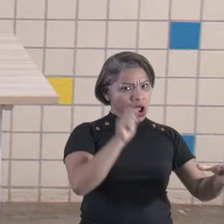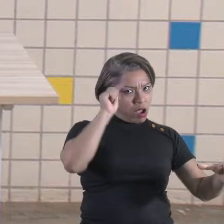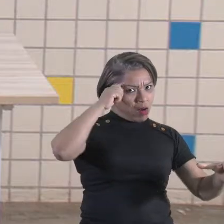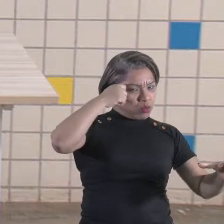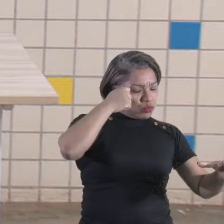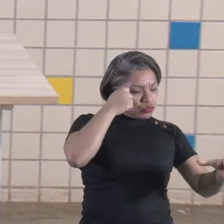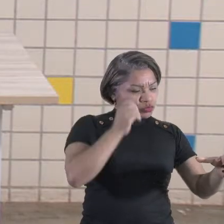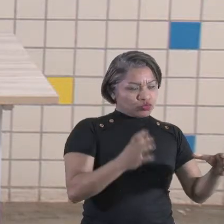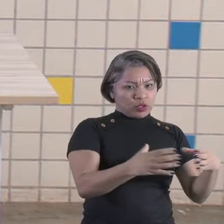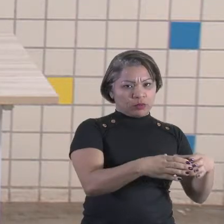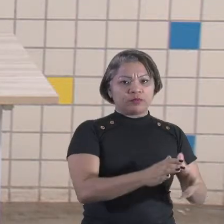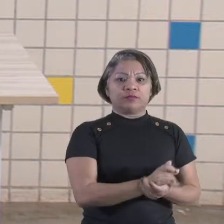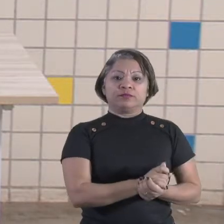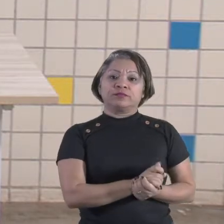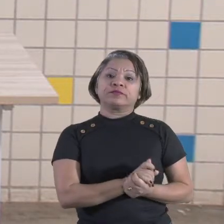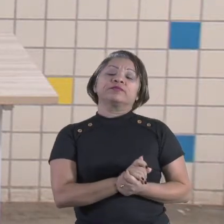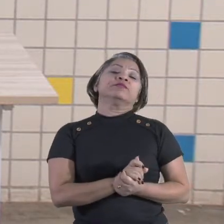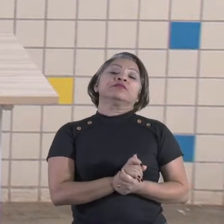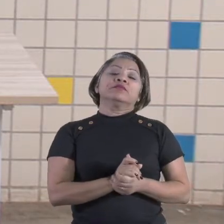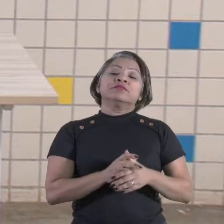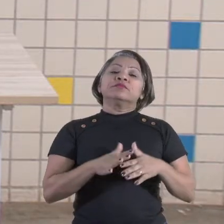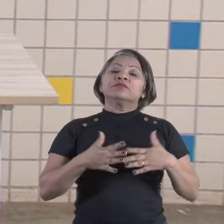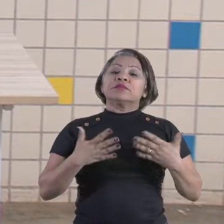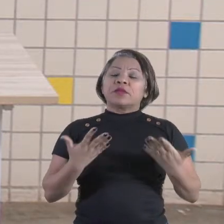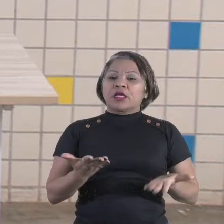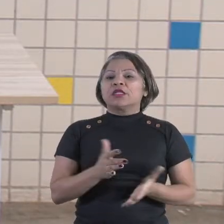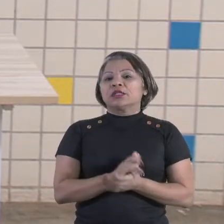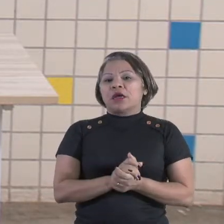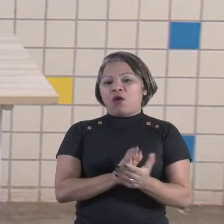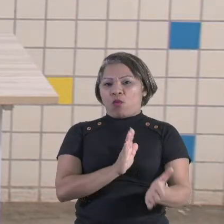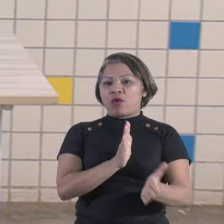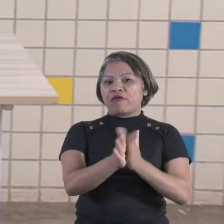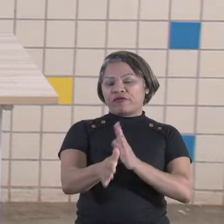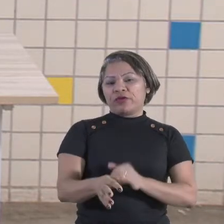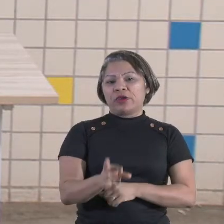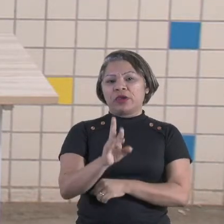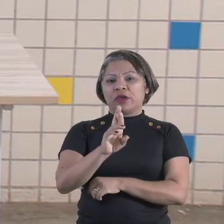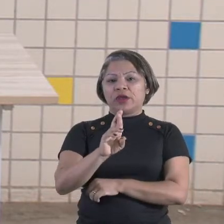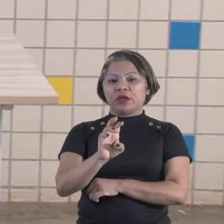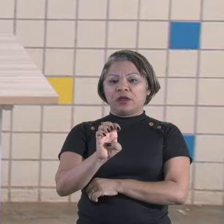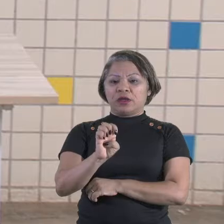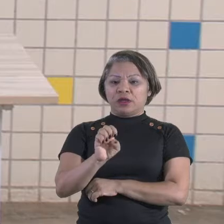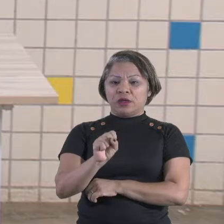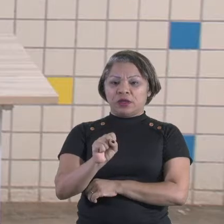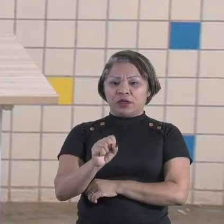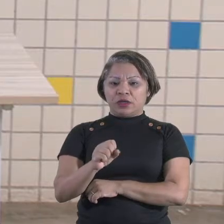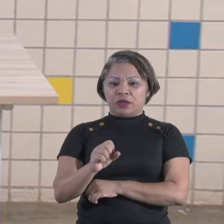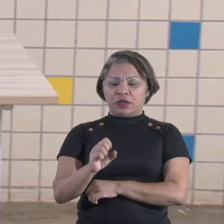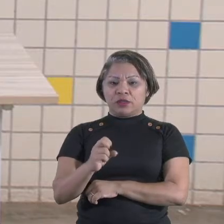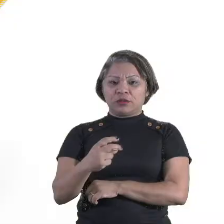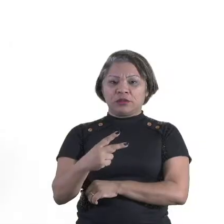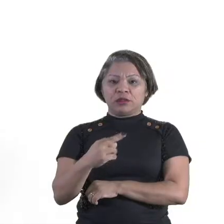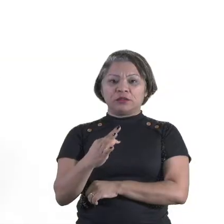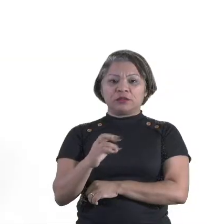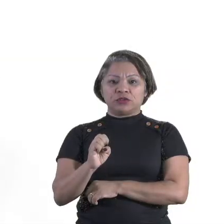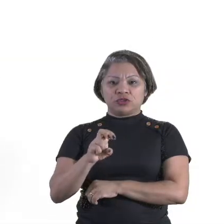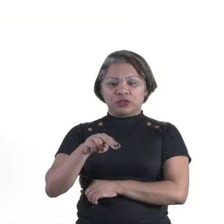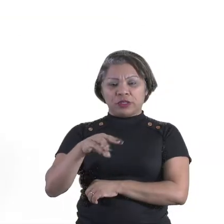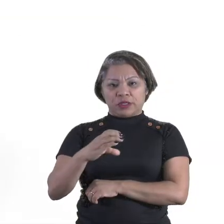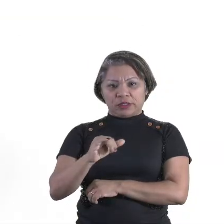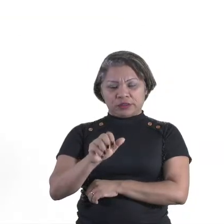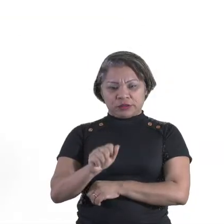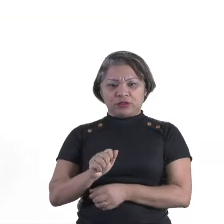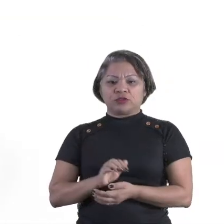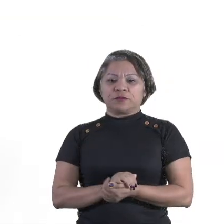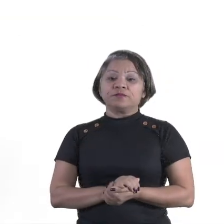fuga de resistência. Agora nós temos também as fugas reivindicatórias. Era a